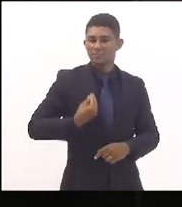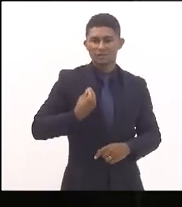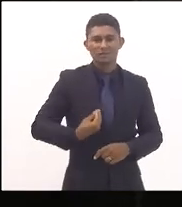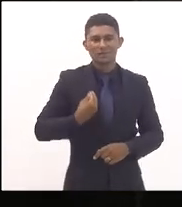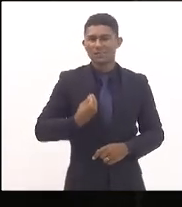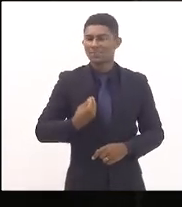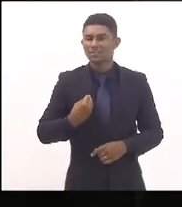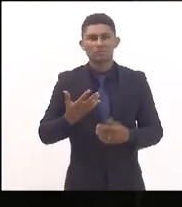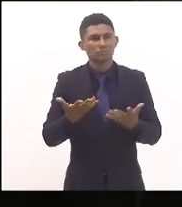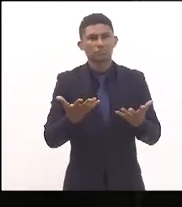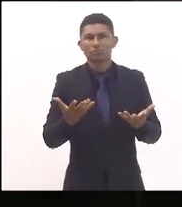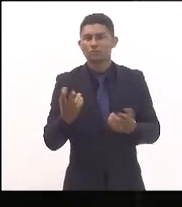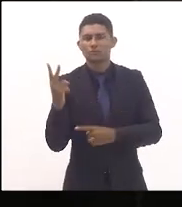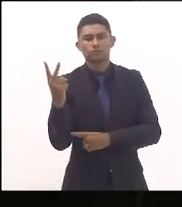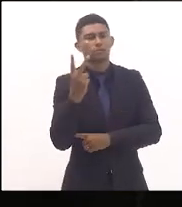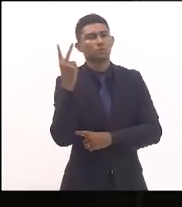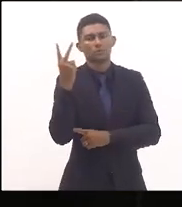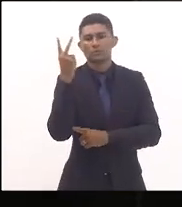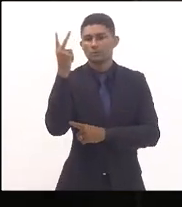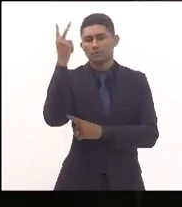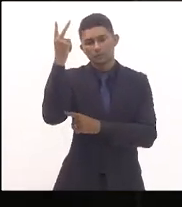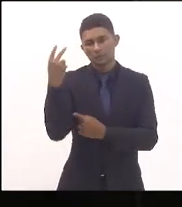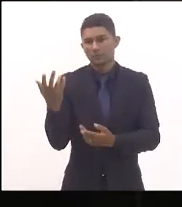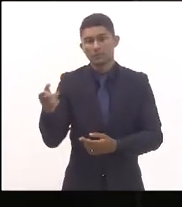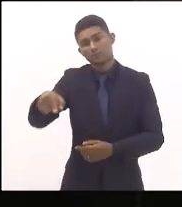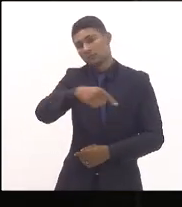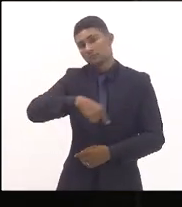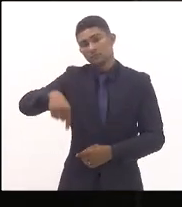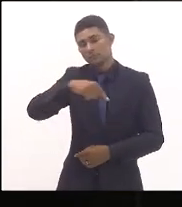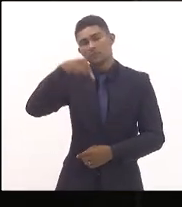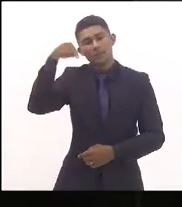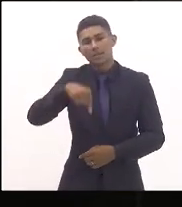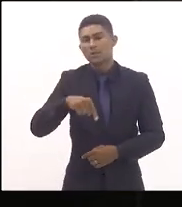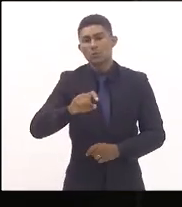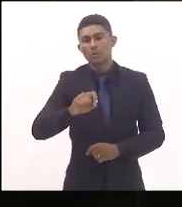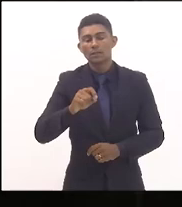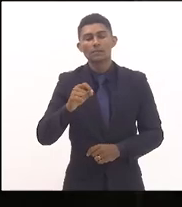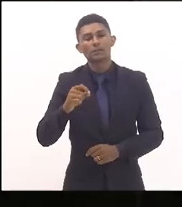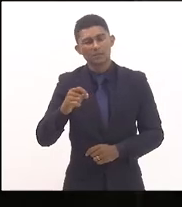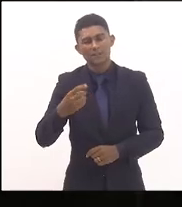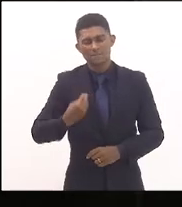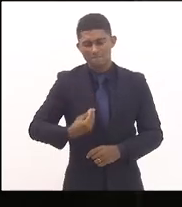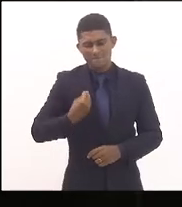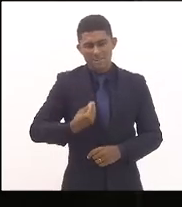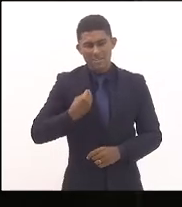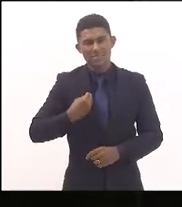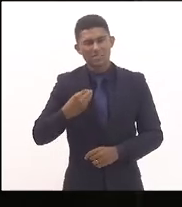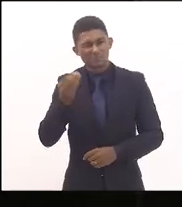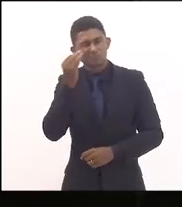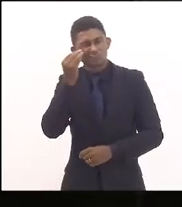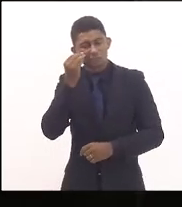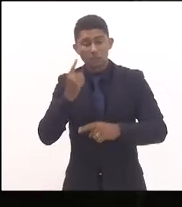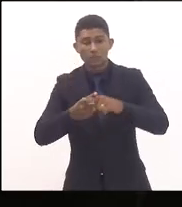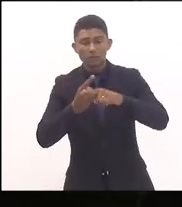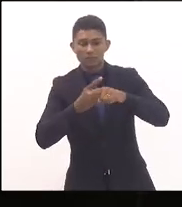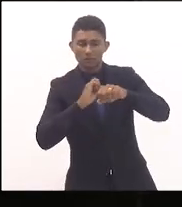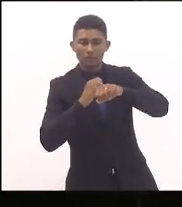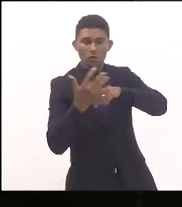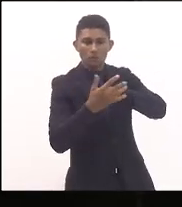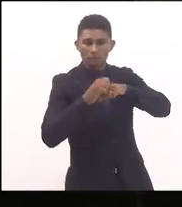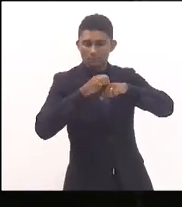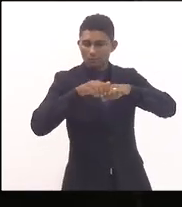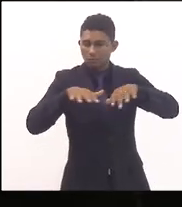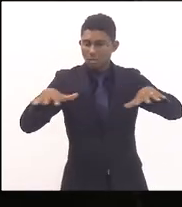impagável aqui nós estamos sobrevivendo o que passamos dois anos e meio em uma pandemia que não